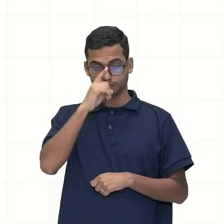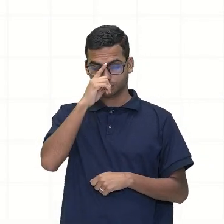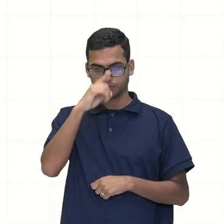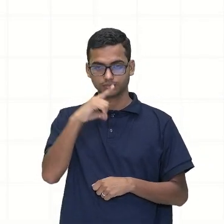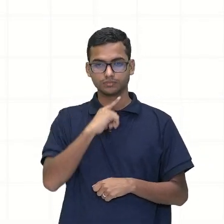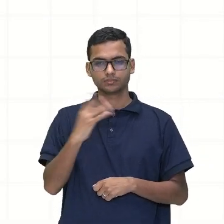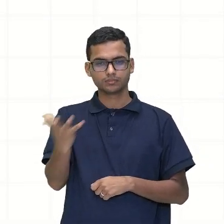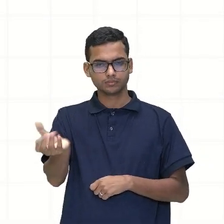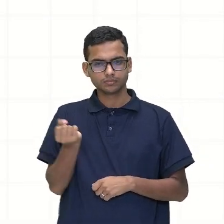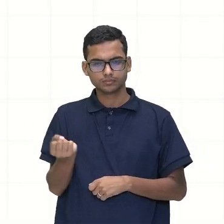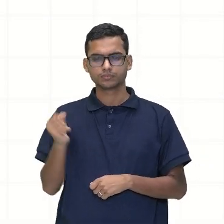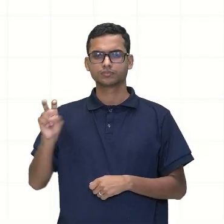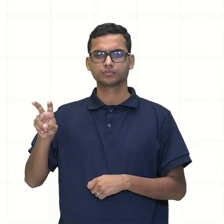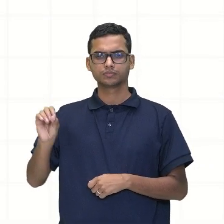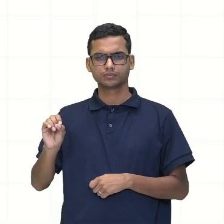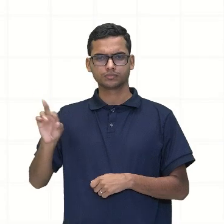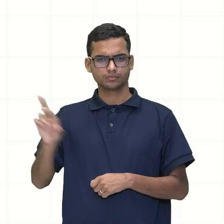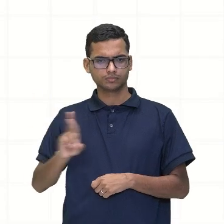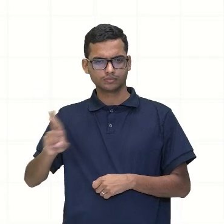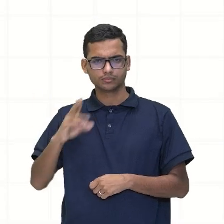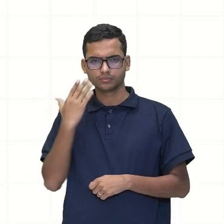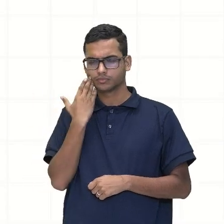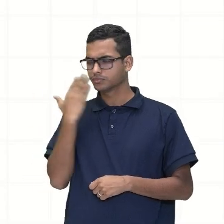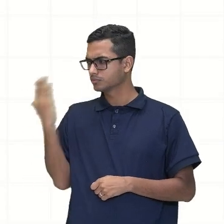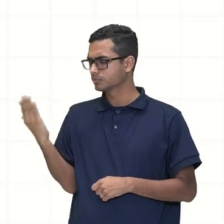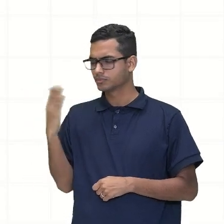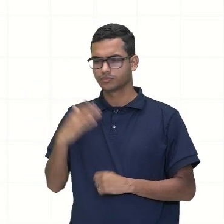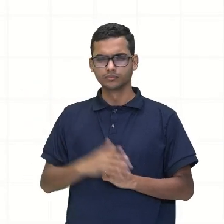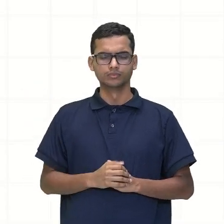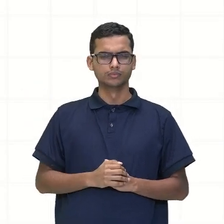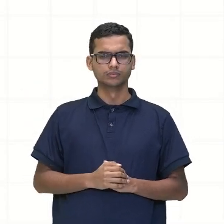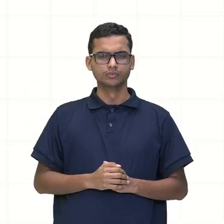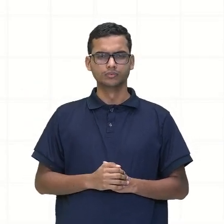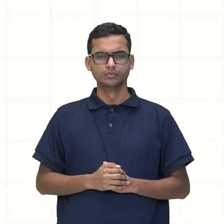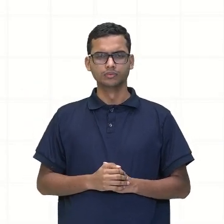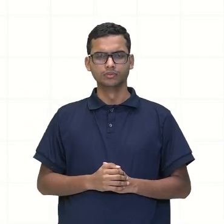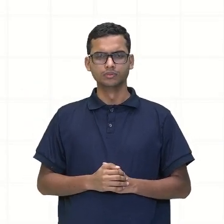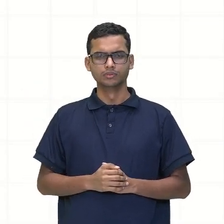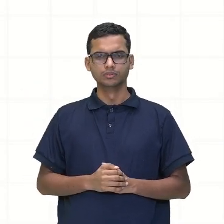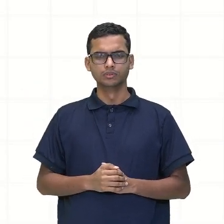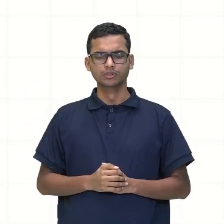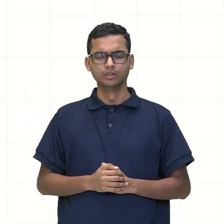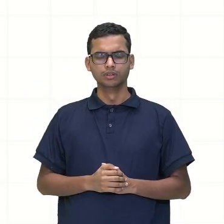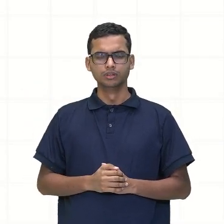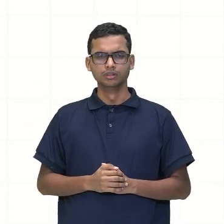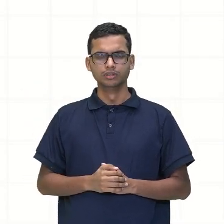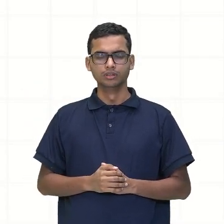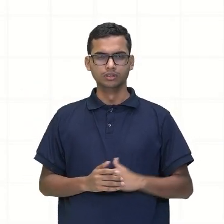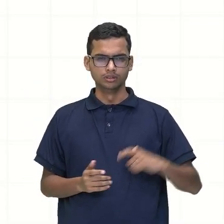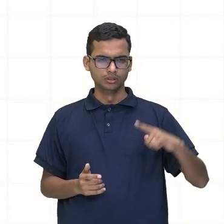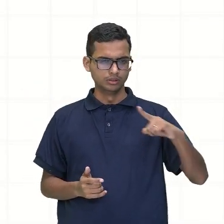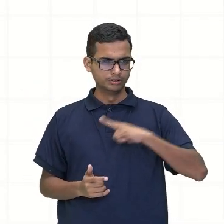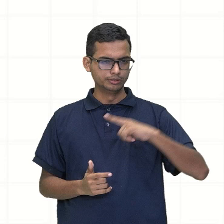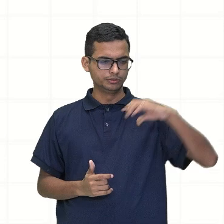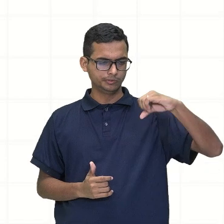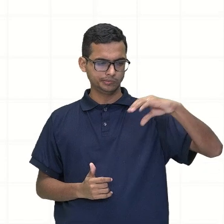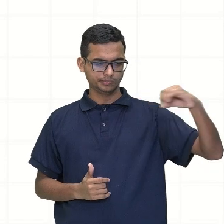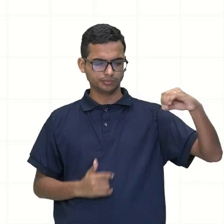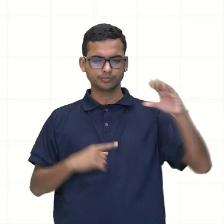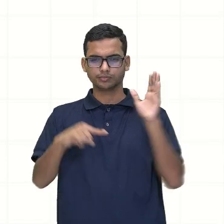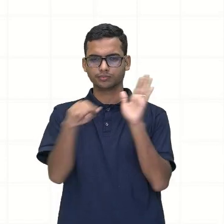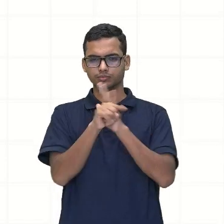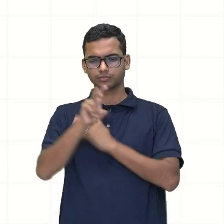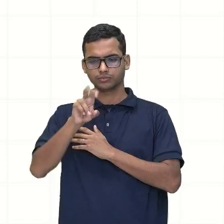de R$50. Então, ele tinha 90. Como ele sacou 50, 90 menos 50, o seu